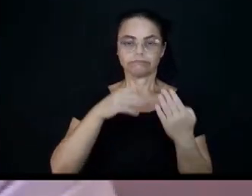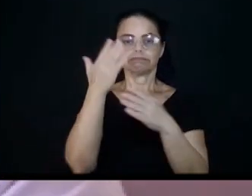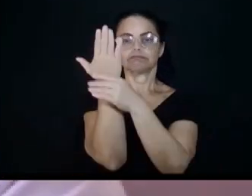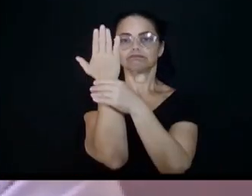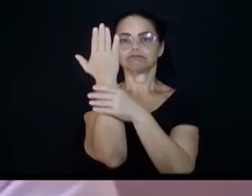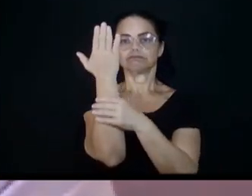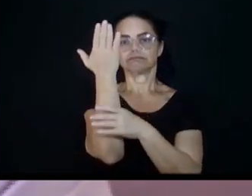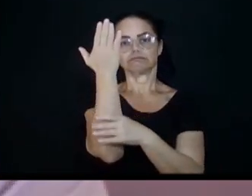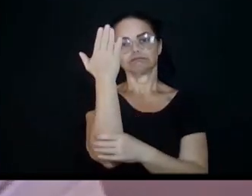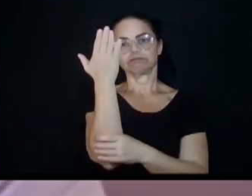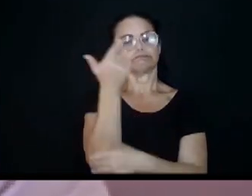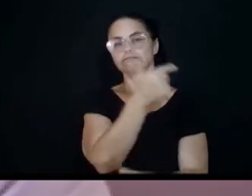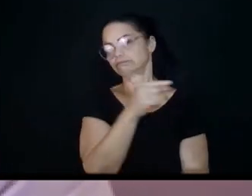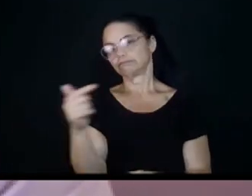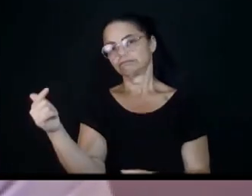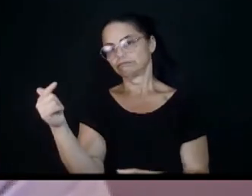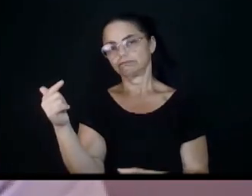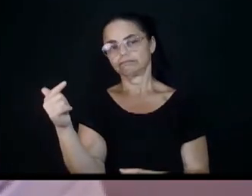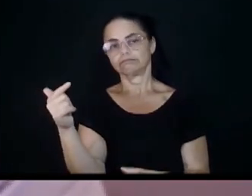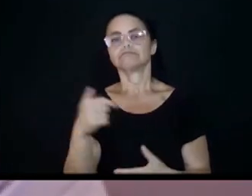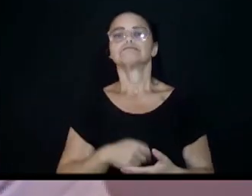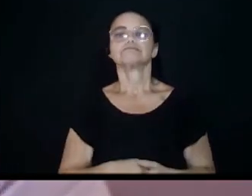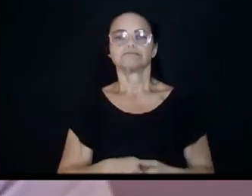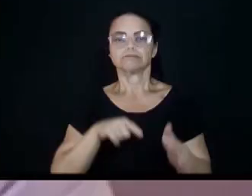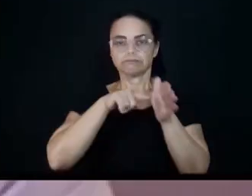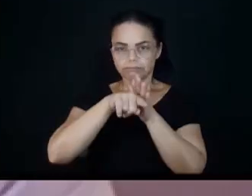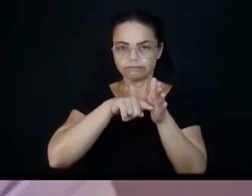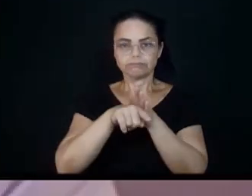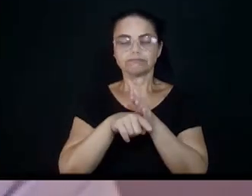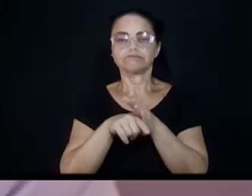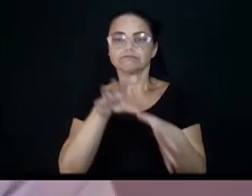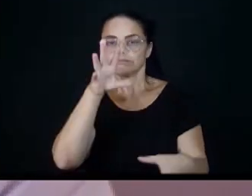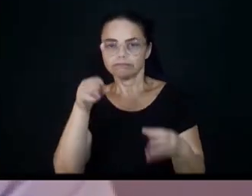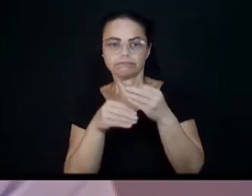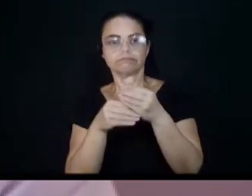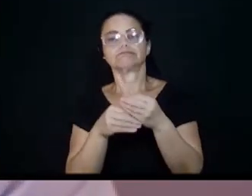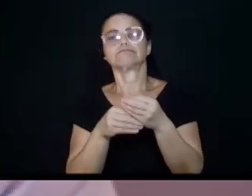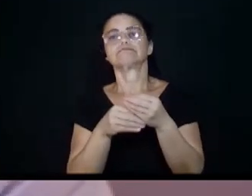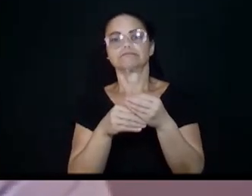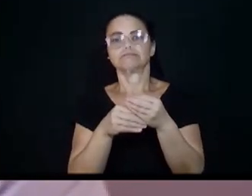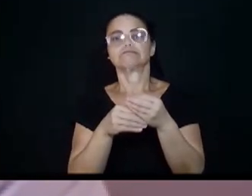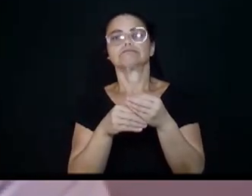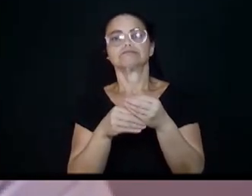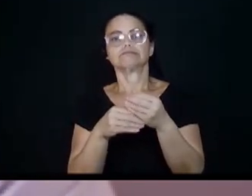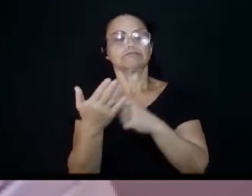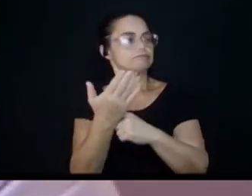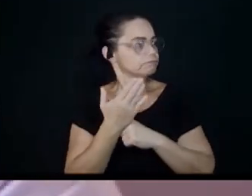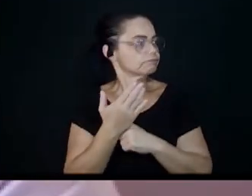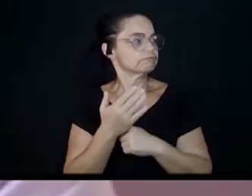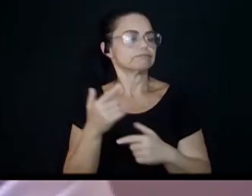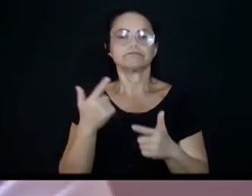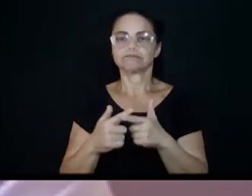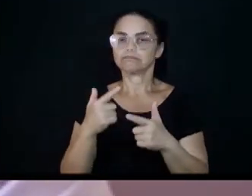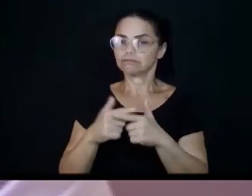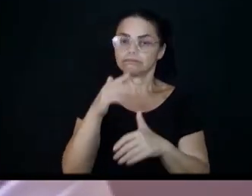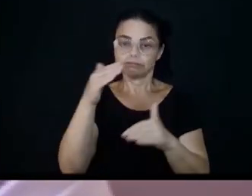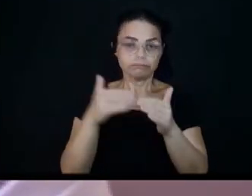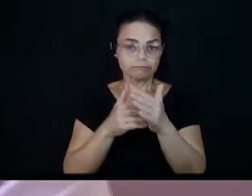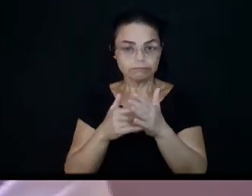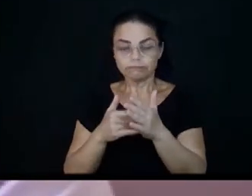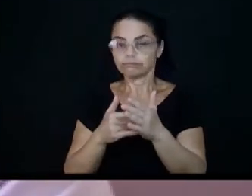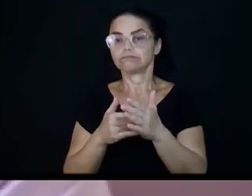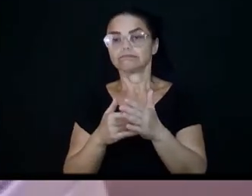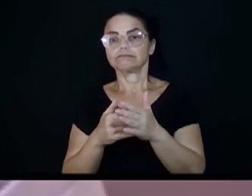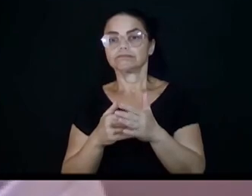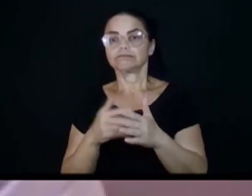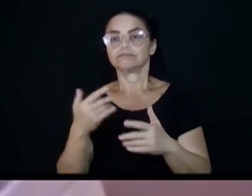lúpus. Então, esses exames complementares e eles vão nos ajudar muito, porque tudo isso, Cassiane, vai nos ajudar a